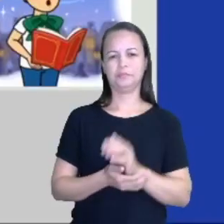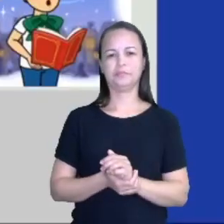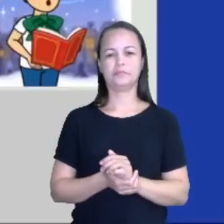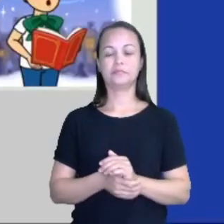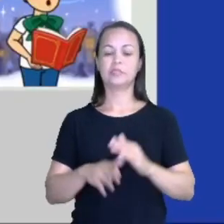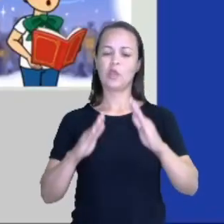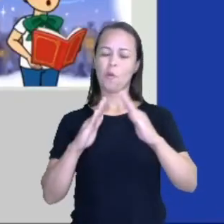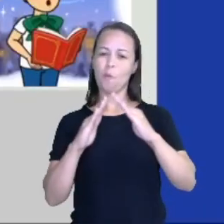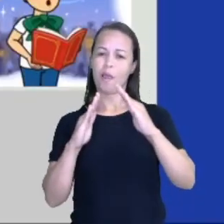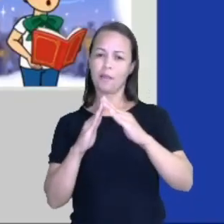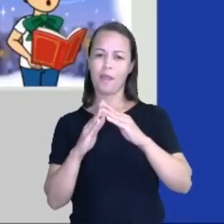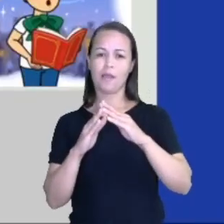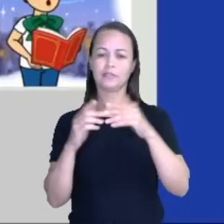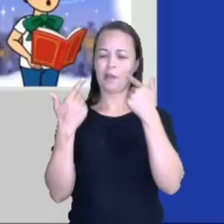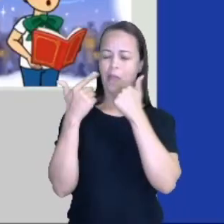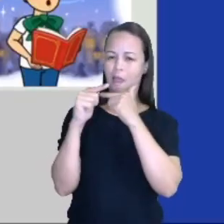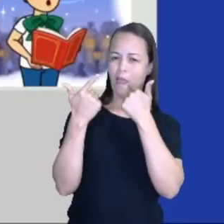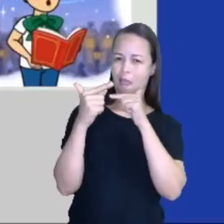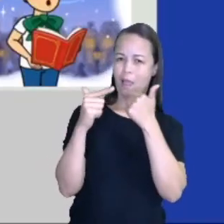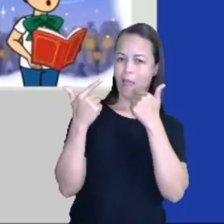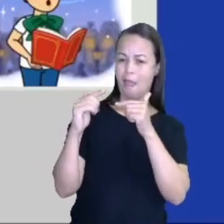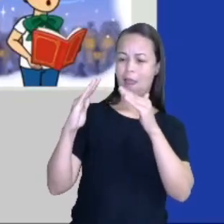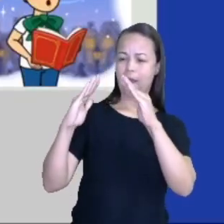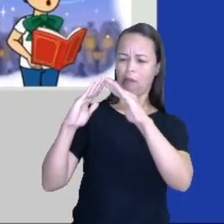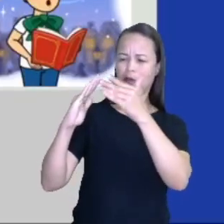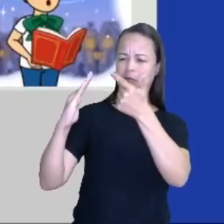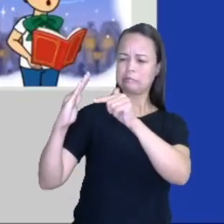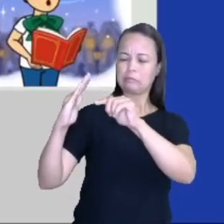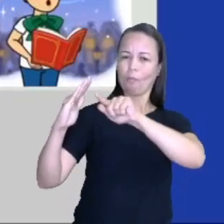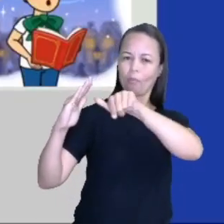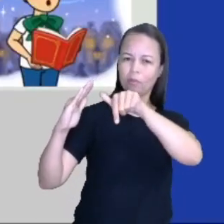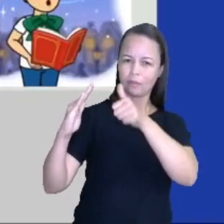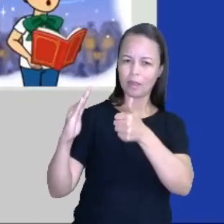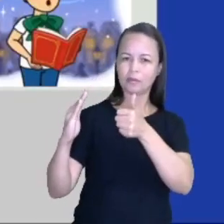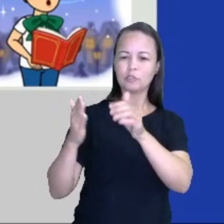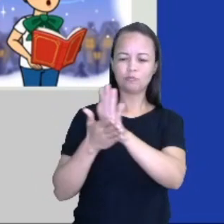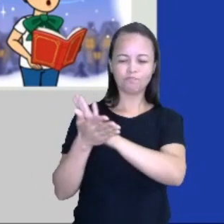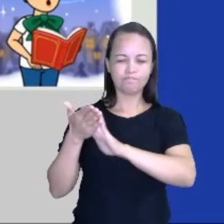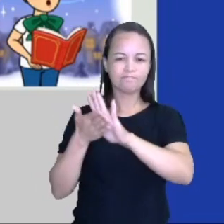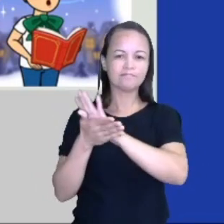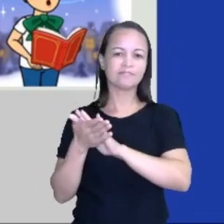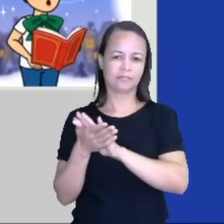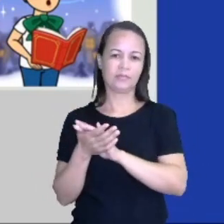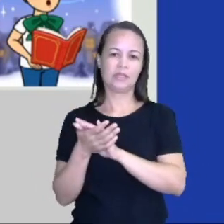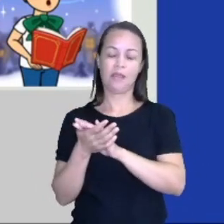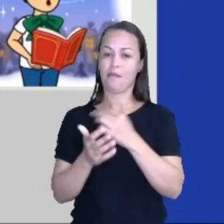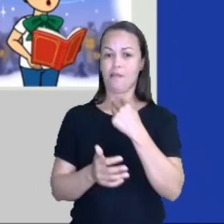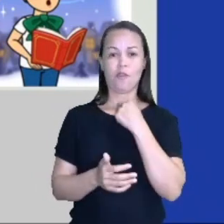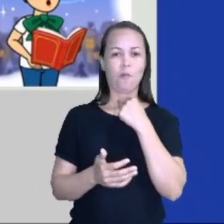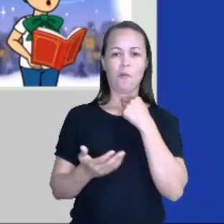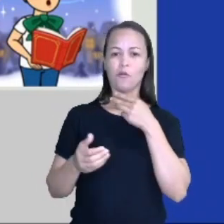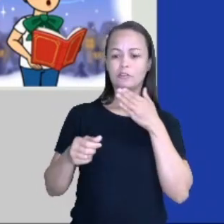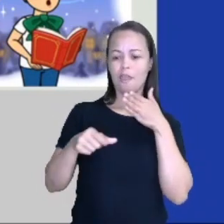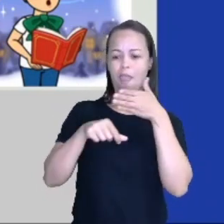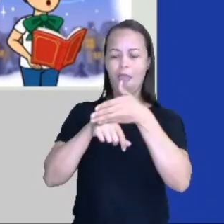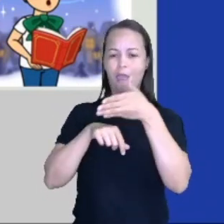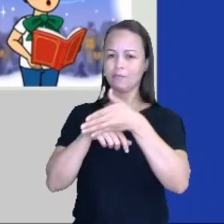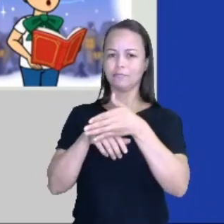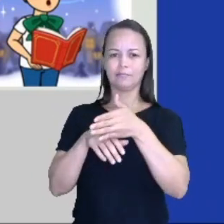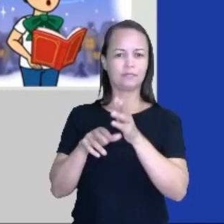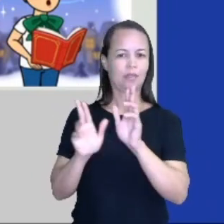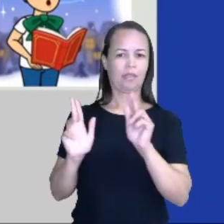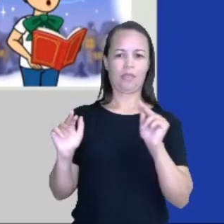uma casa muito engraçada, não tinha teto, não tinha nada. Ninguém podia entrar nela